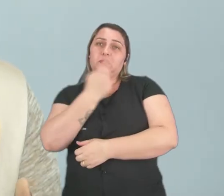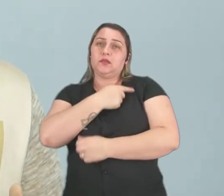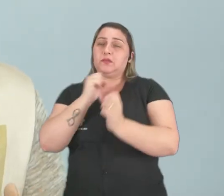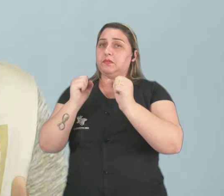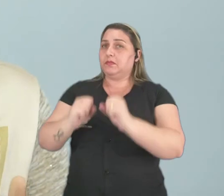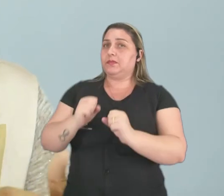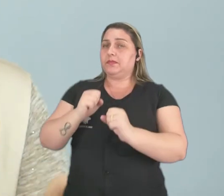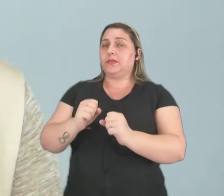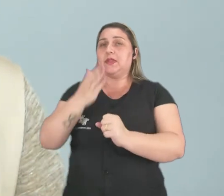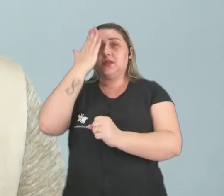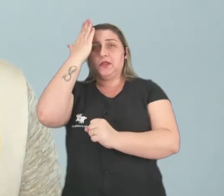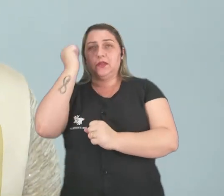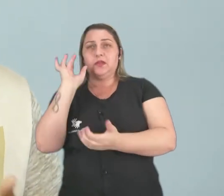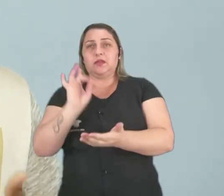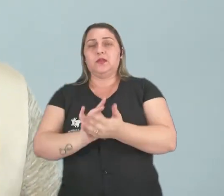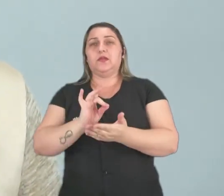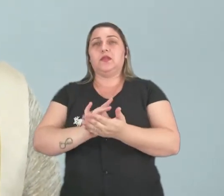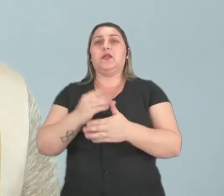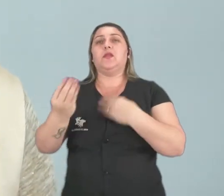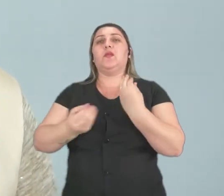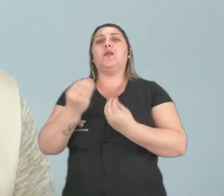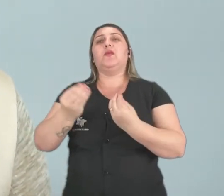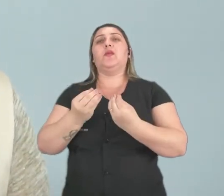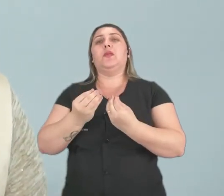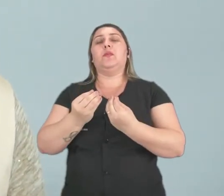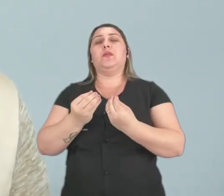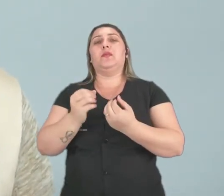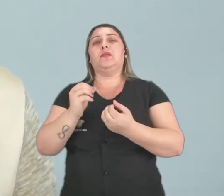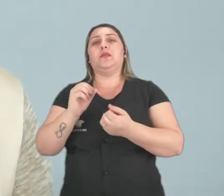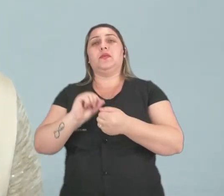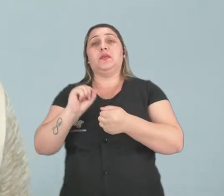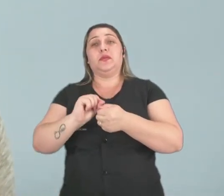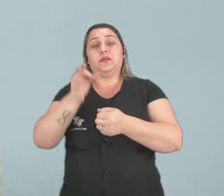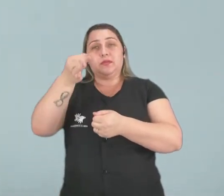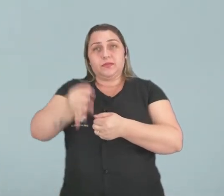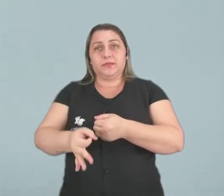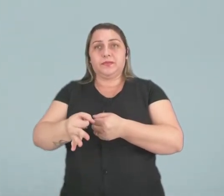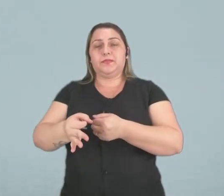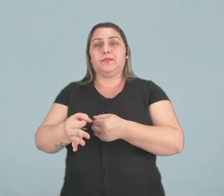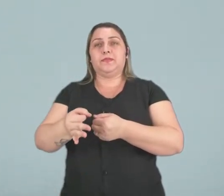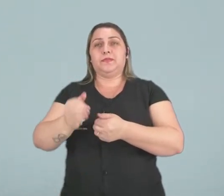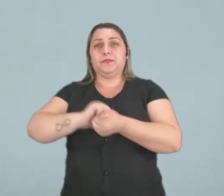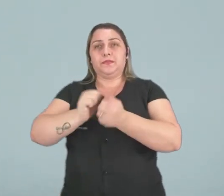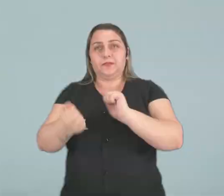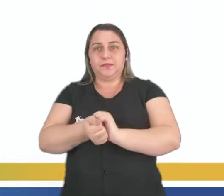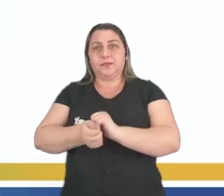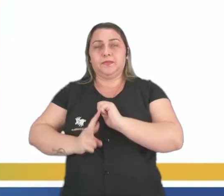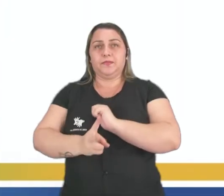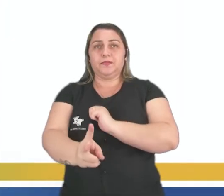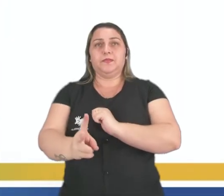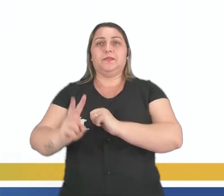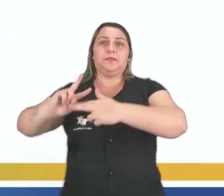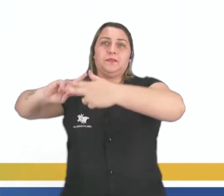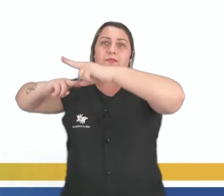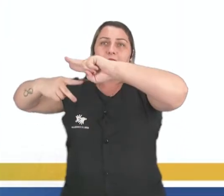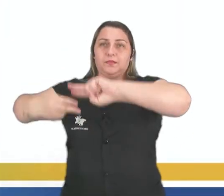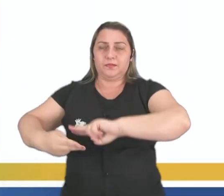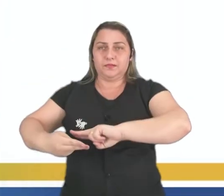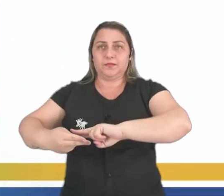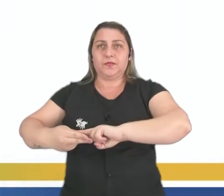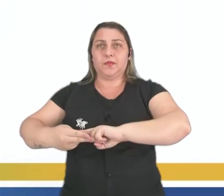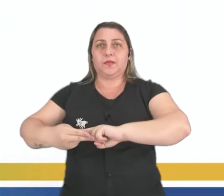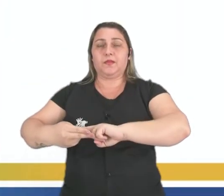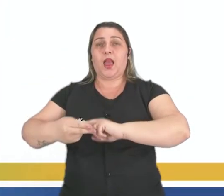puder saber manipular, né, isso direitinho. Então, continuando, geneticamente privilegiado ou